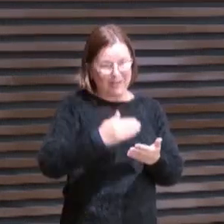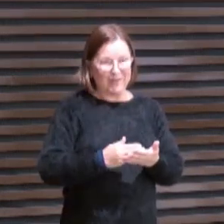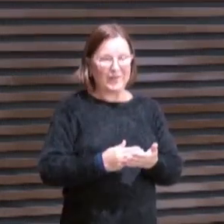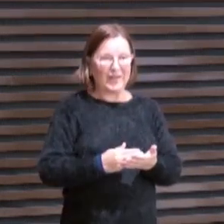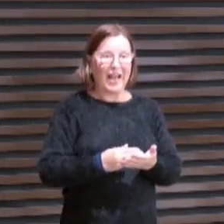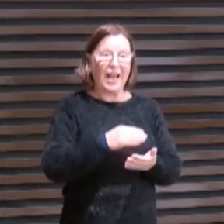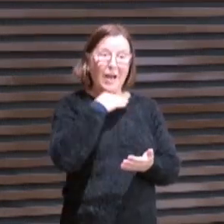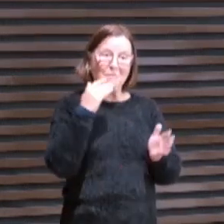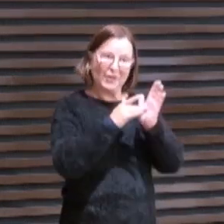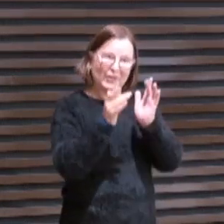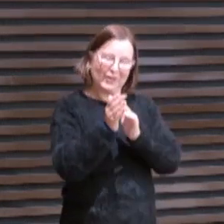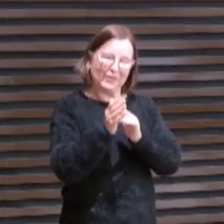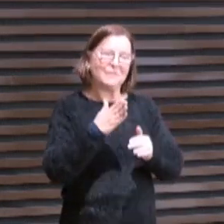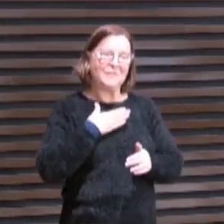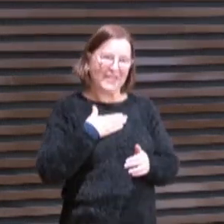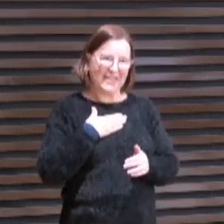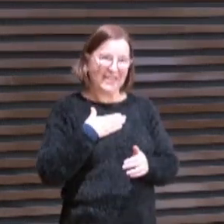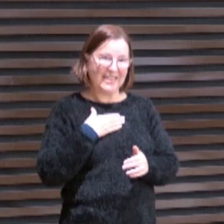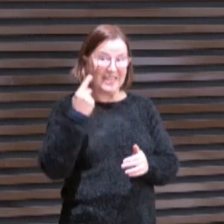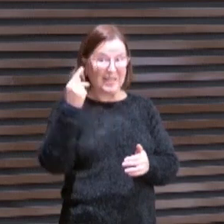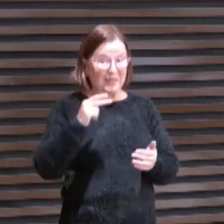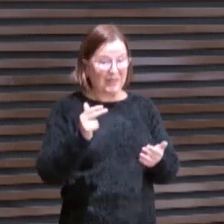que a ressurreição dele é a minha vida.